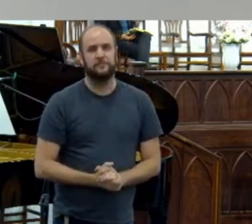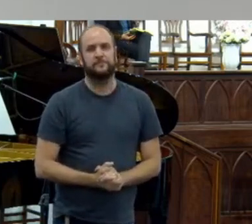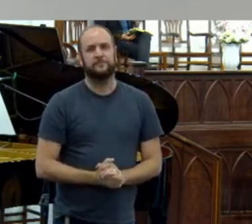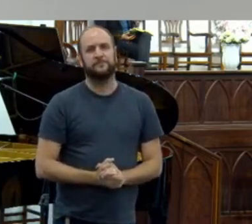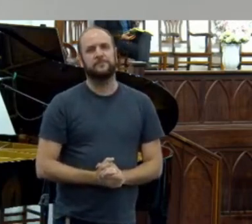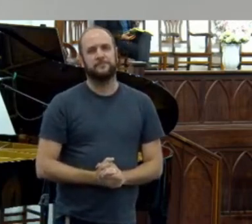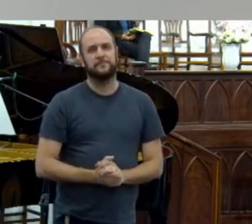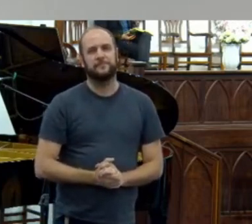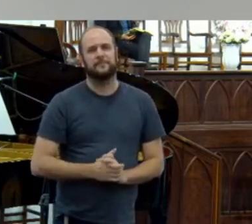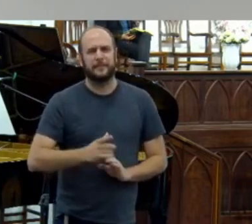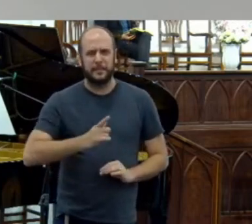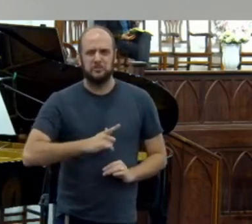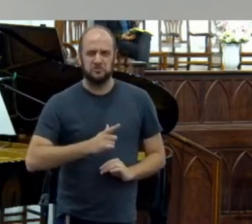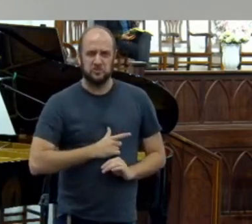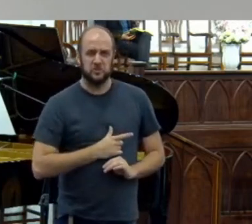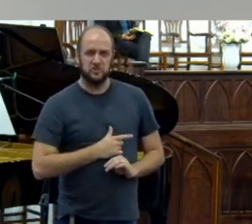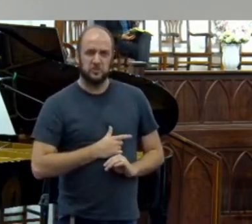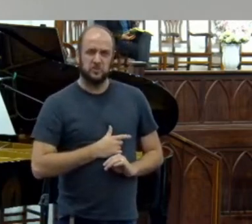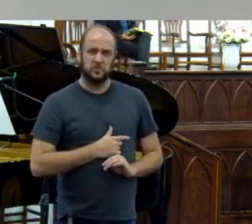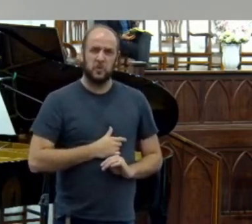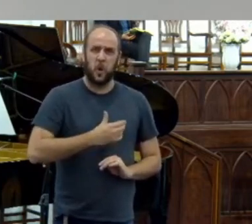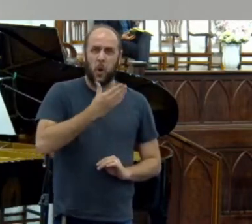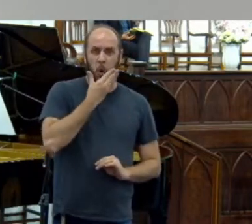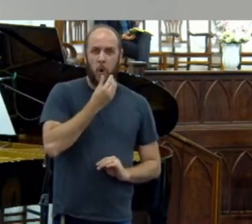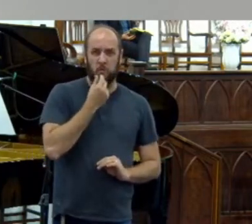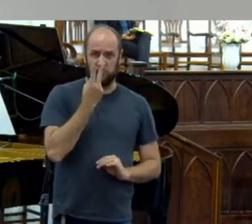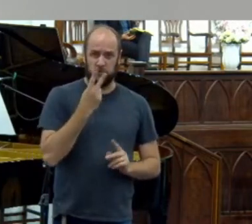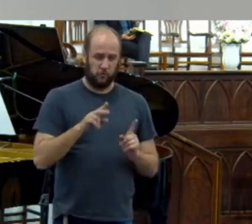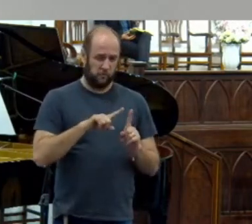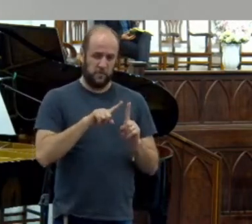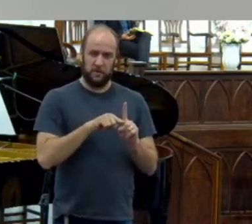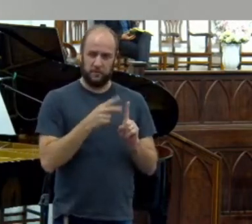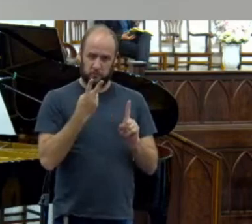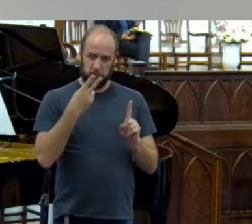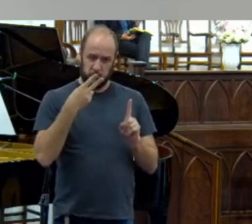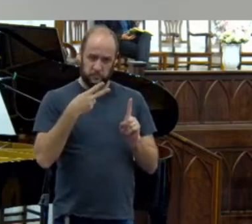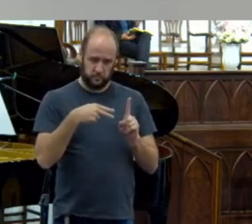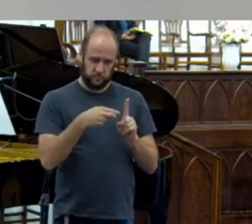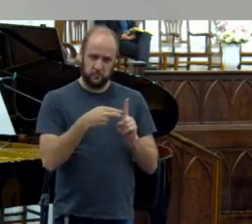Havia 2 caras que estavam no ventre da mesma mãe,